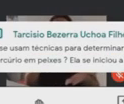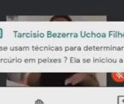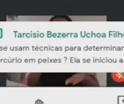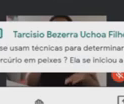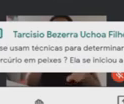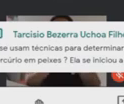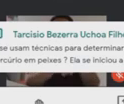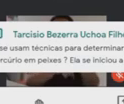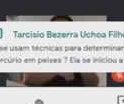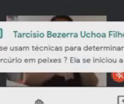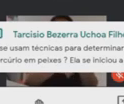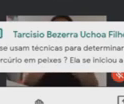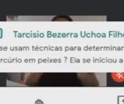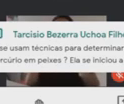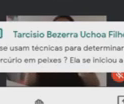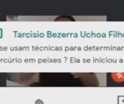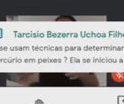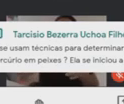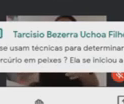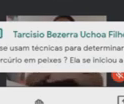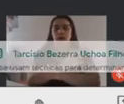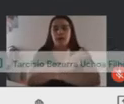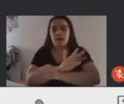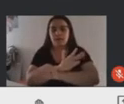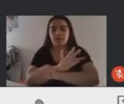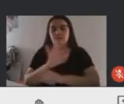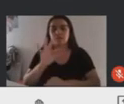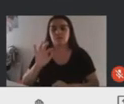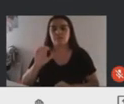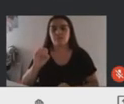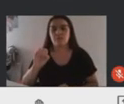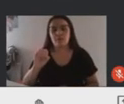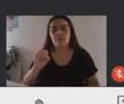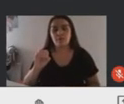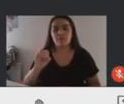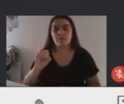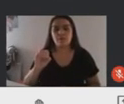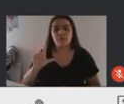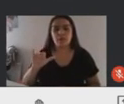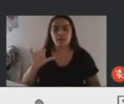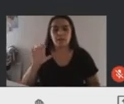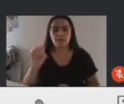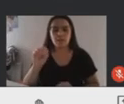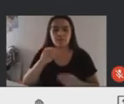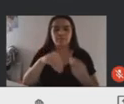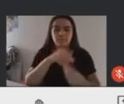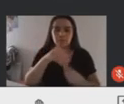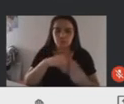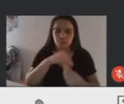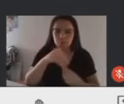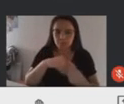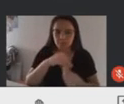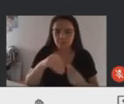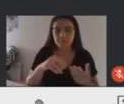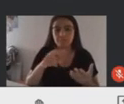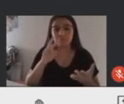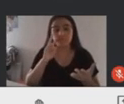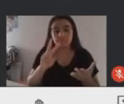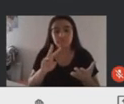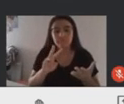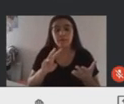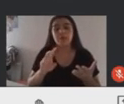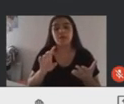ácido fórmico, passa pela lâmpada de ultravioleta, vai para um separador gás líquido e somente a espécie